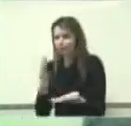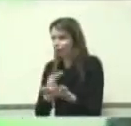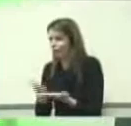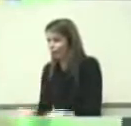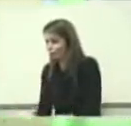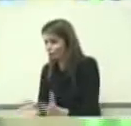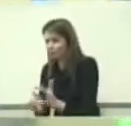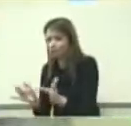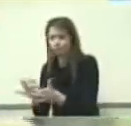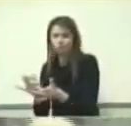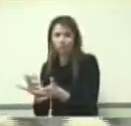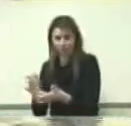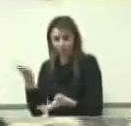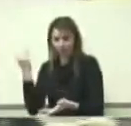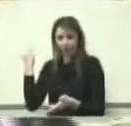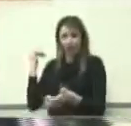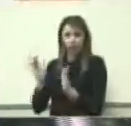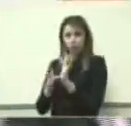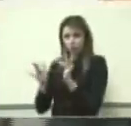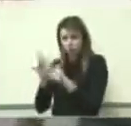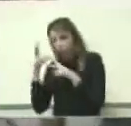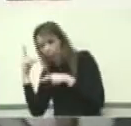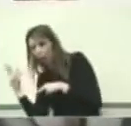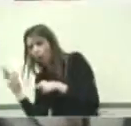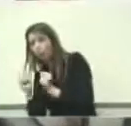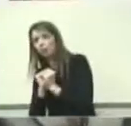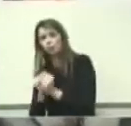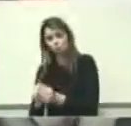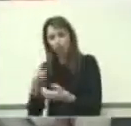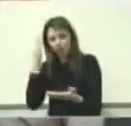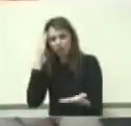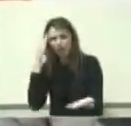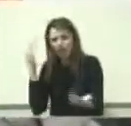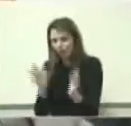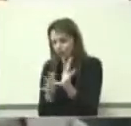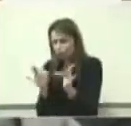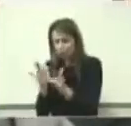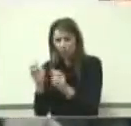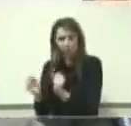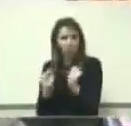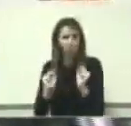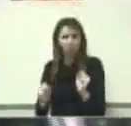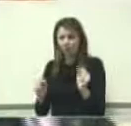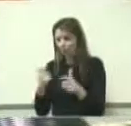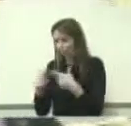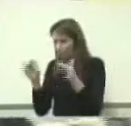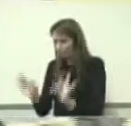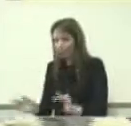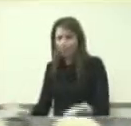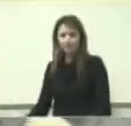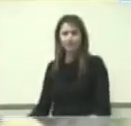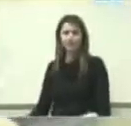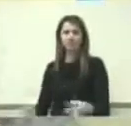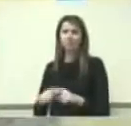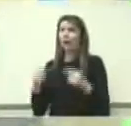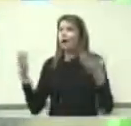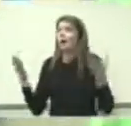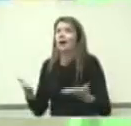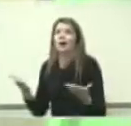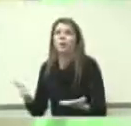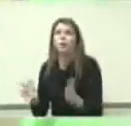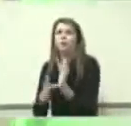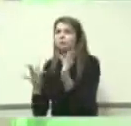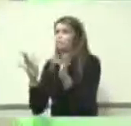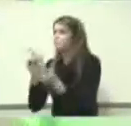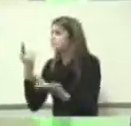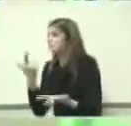estava no barco na cabeceira dormindo então ele sabia o que com grito poderia resolver o problema agora um